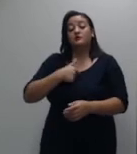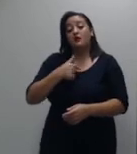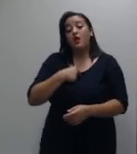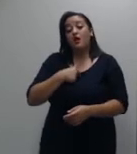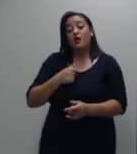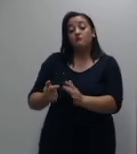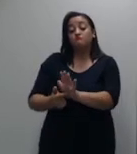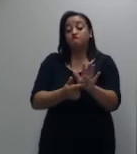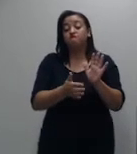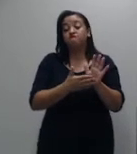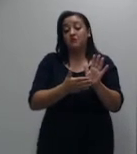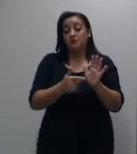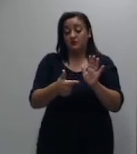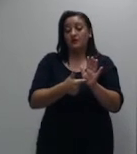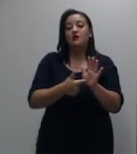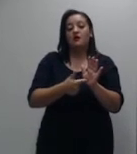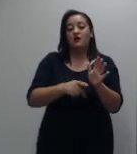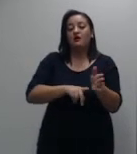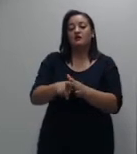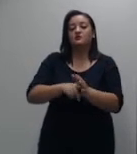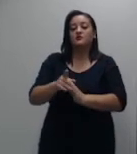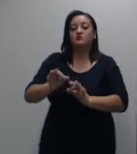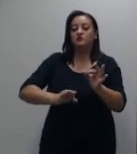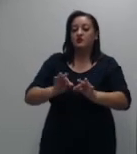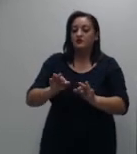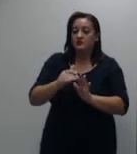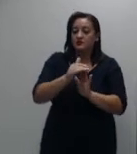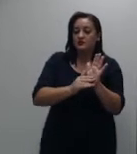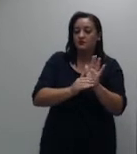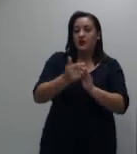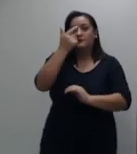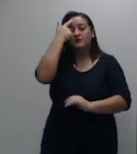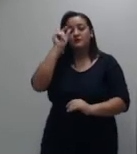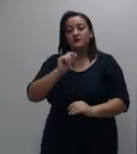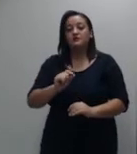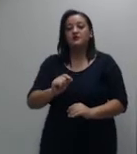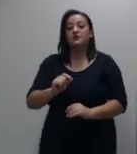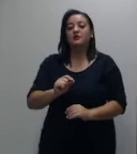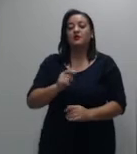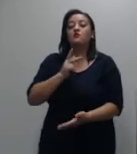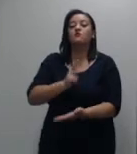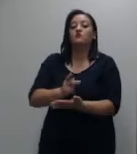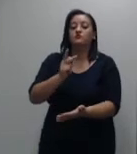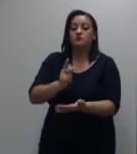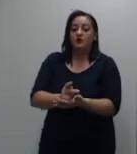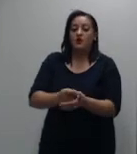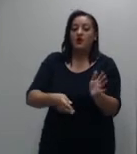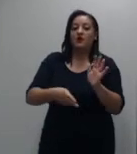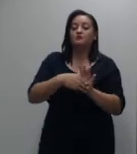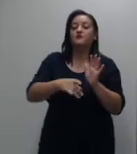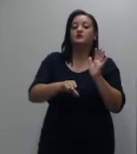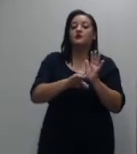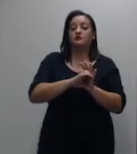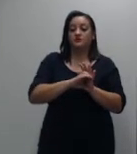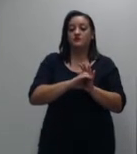apresento a questão de ordem no sentido de se prorrogar a medida